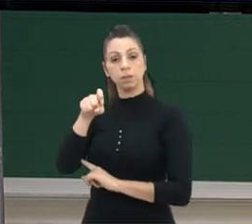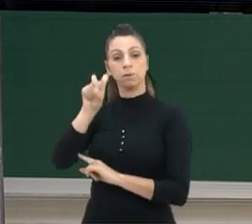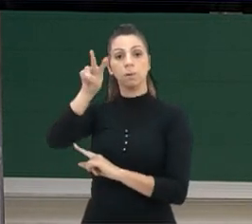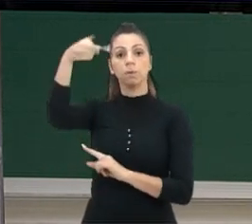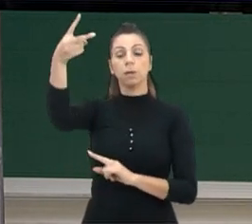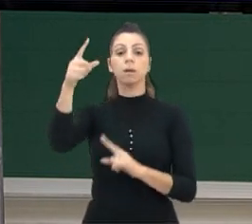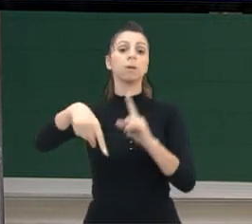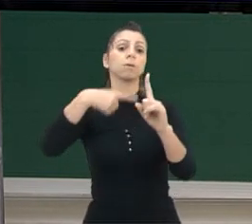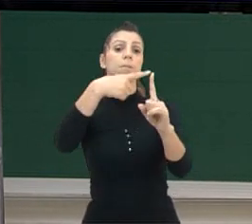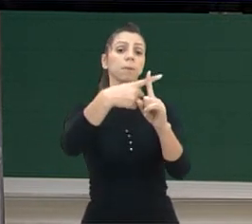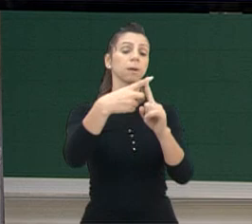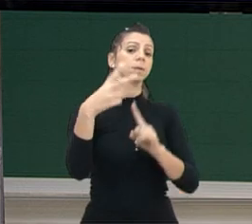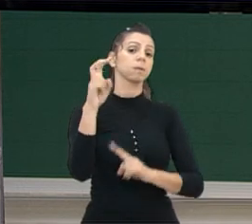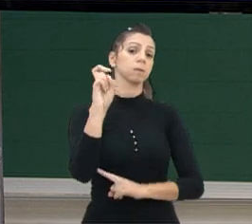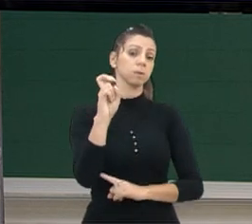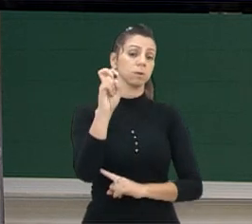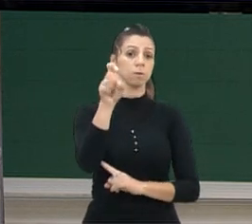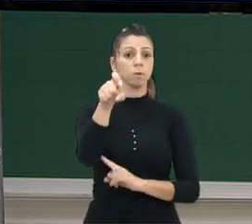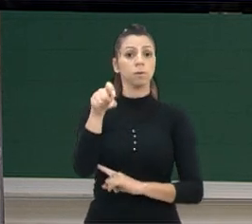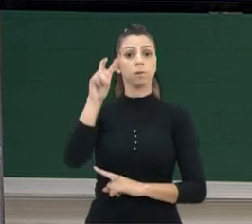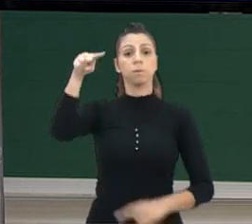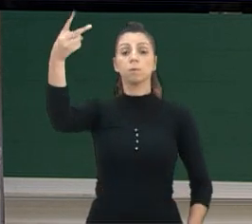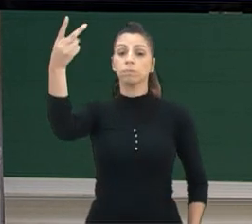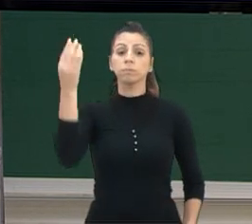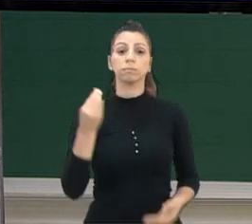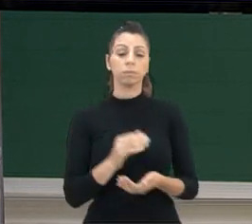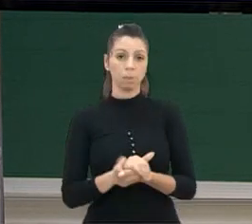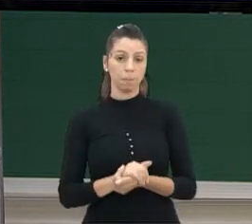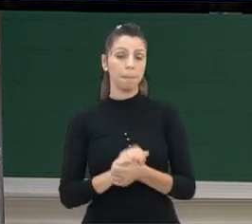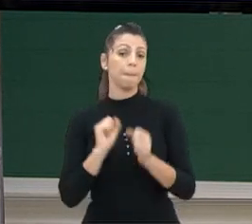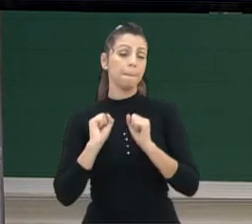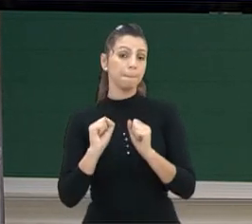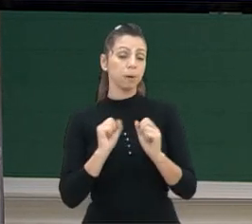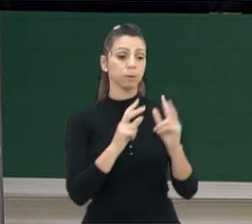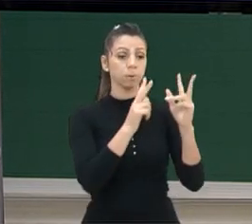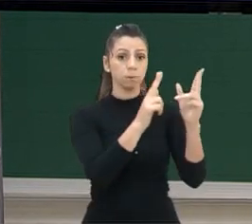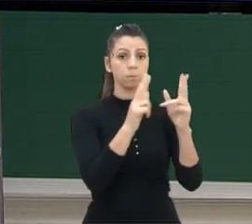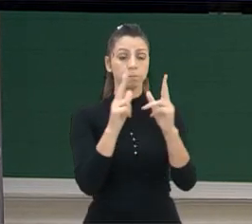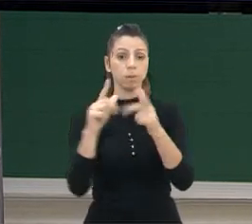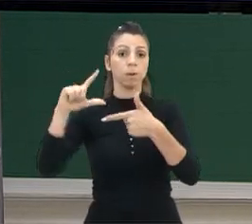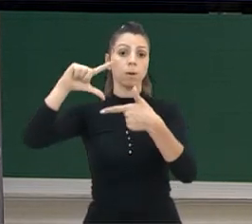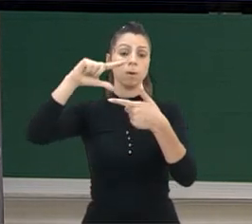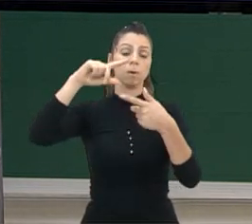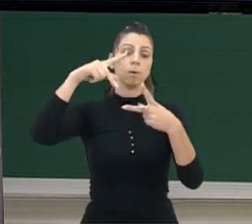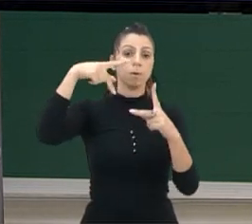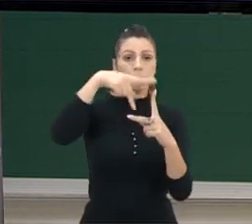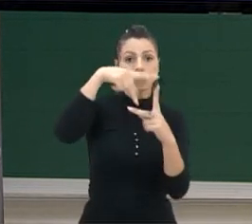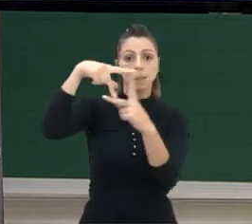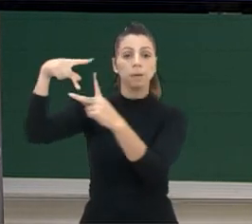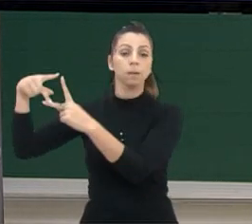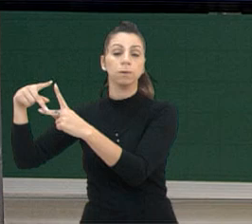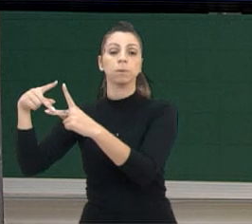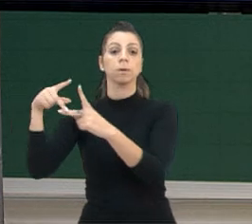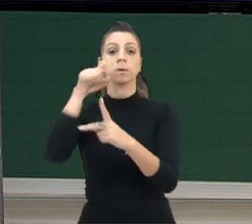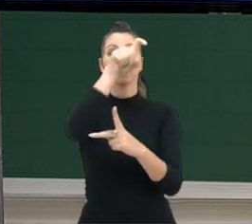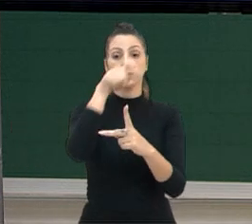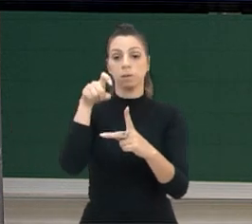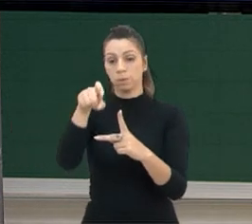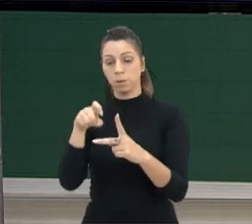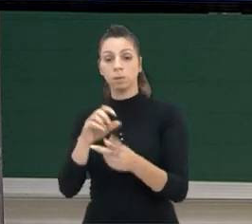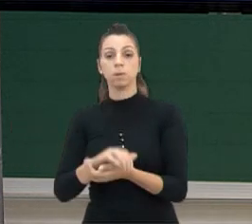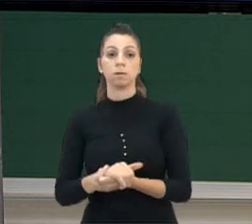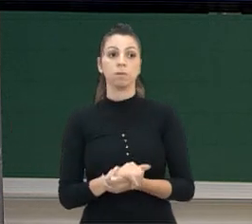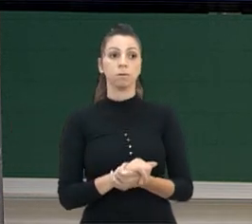5x². 3x², você pode fazer 3 quadradinhos de x por x. Então, 3x². E o